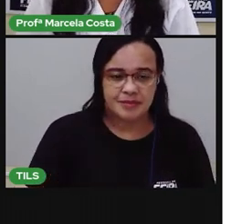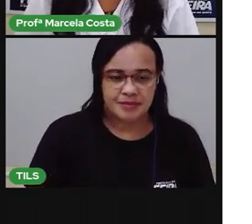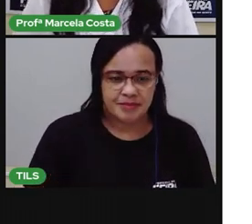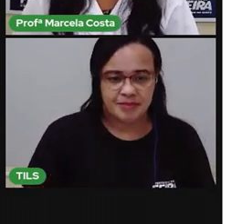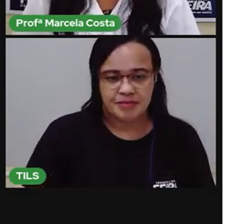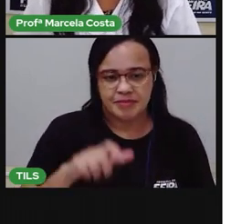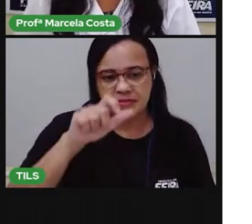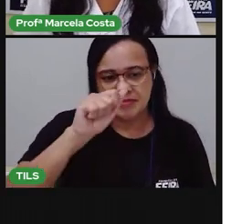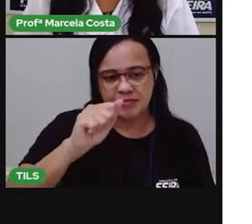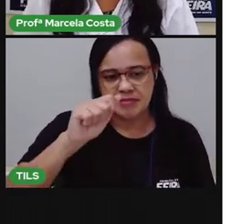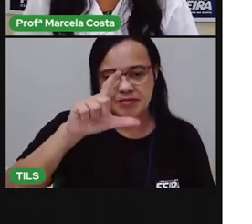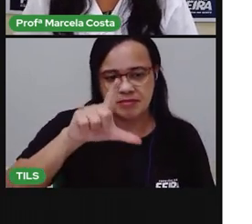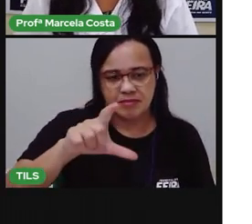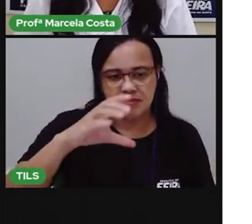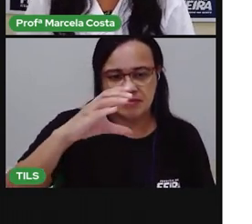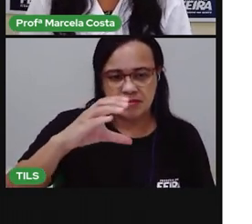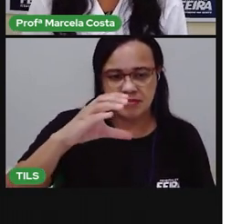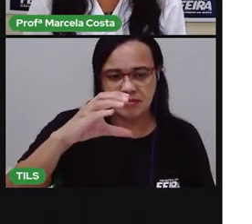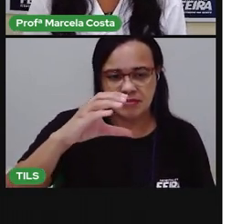Álcool.